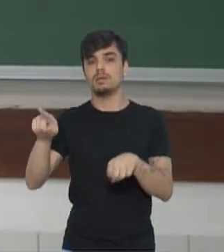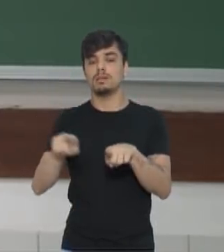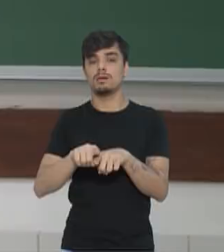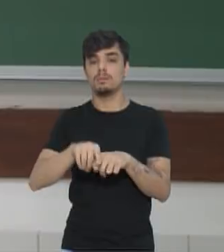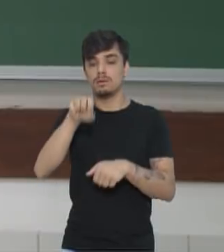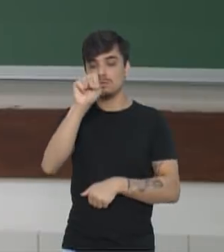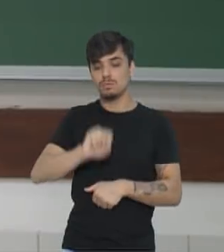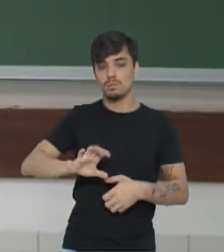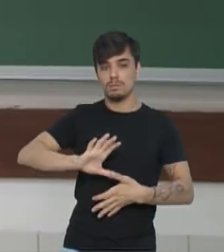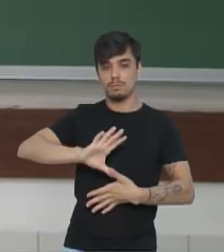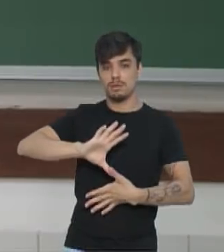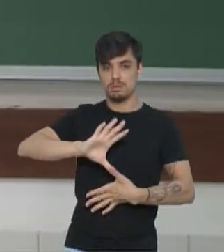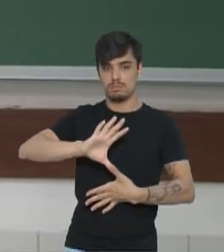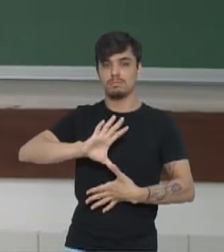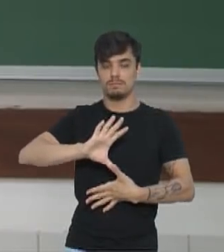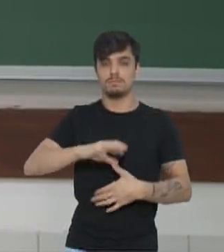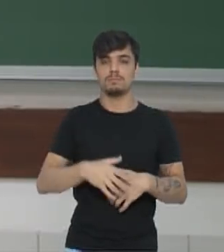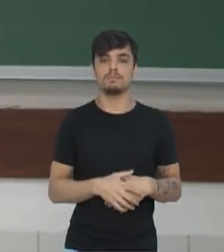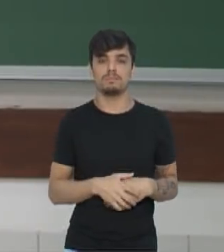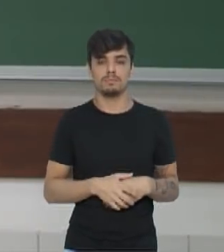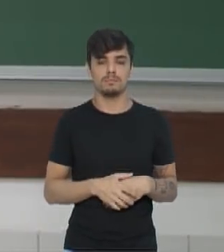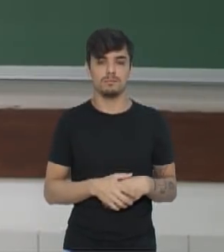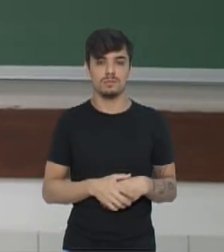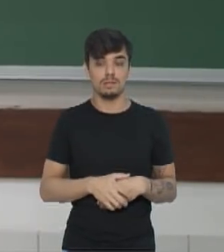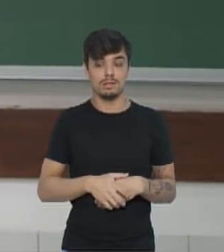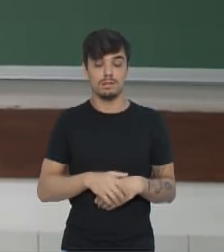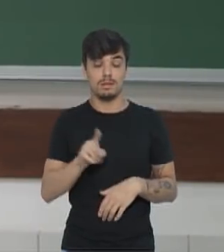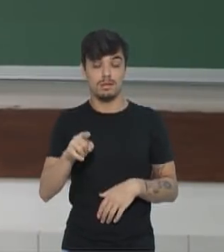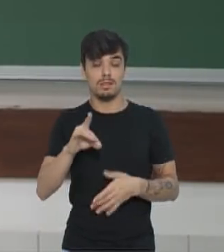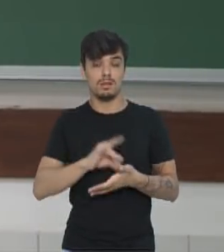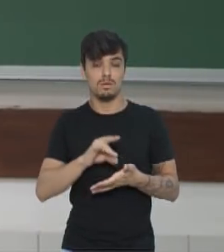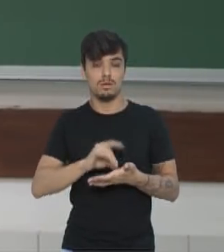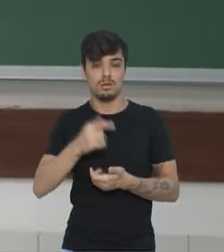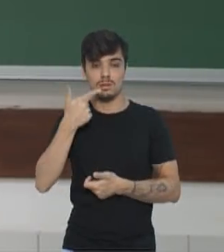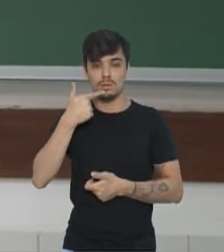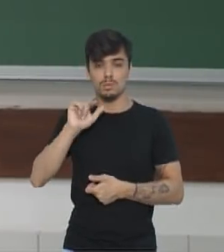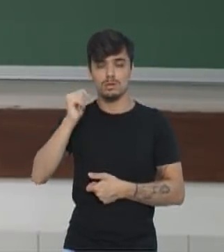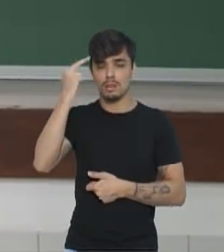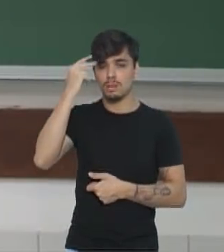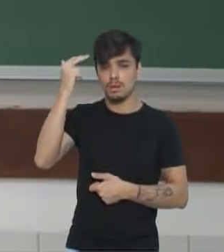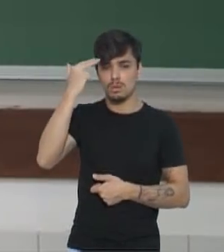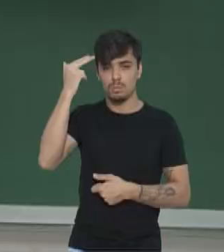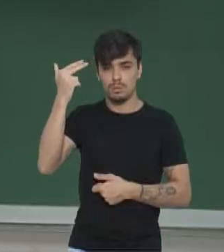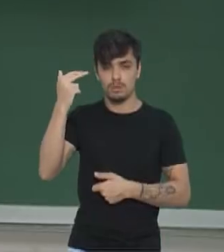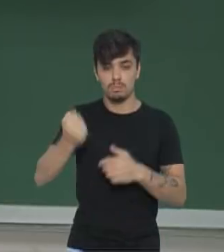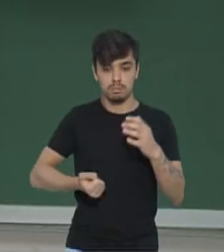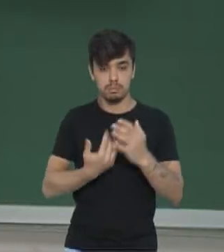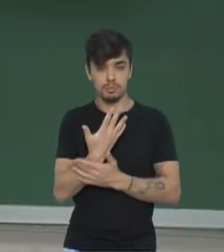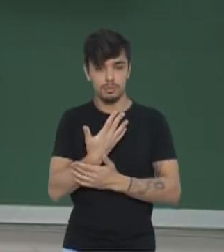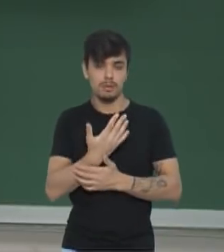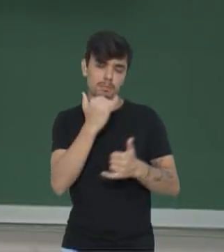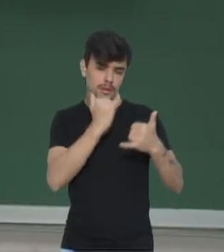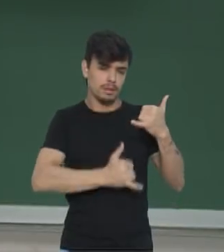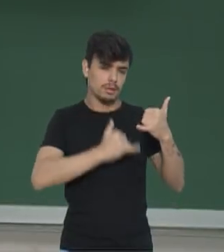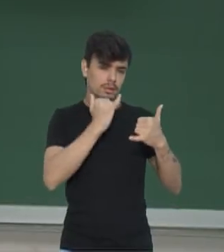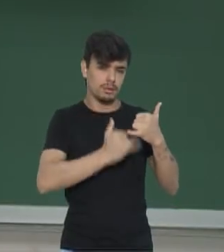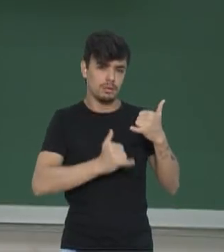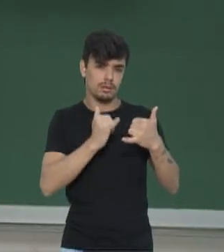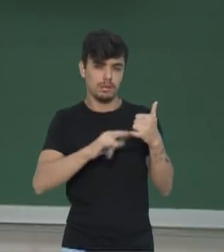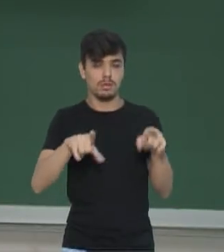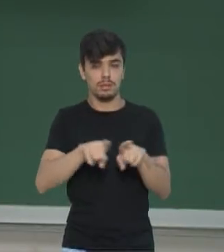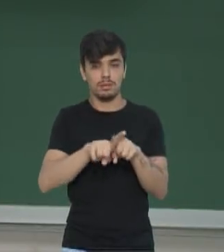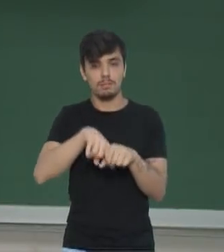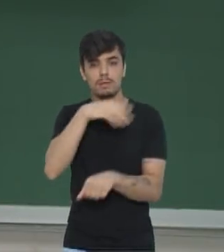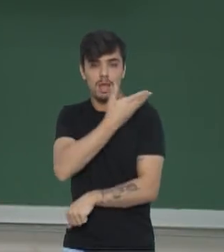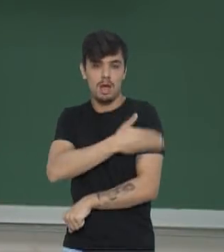sul-americanos. Mas, apesar deles terem uma origem linguística muito comum, apesar deles falarem uma língua parecida, terem hábitos